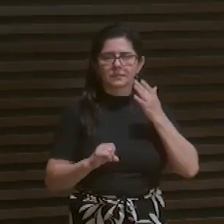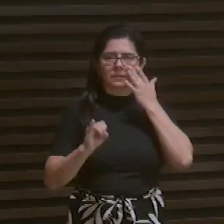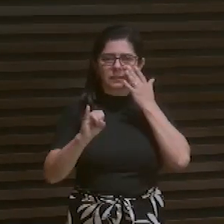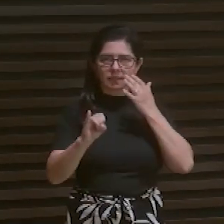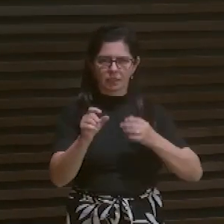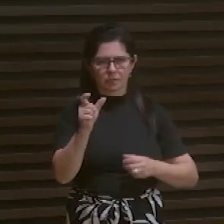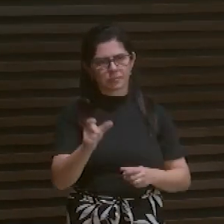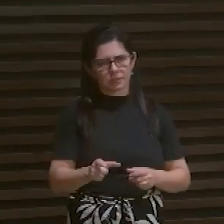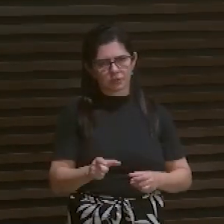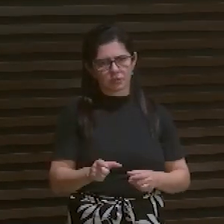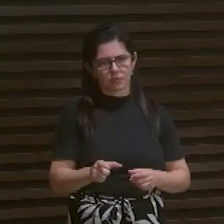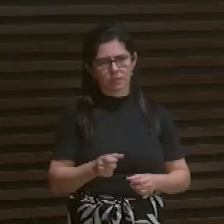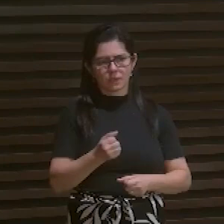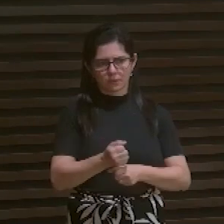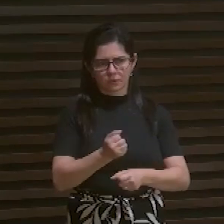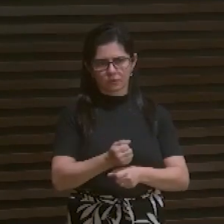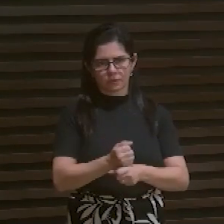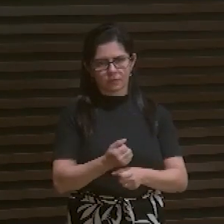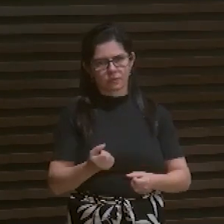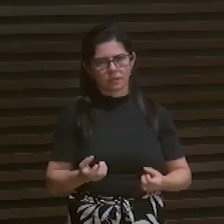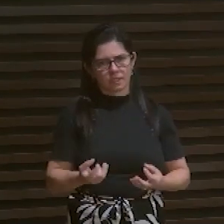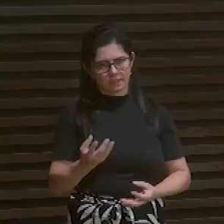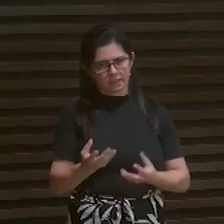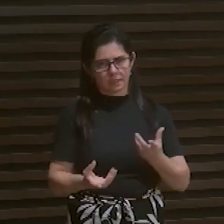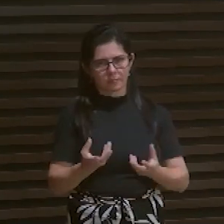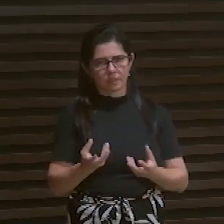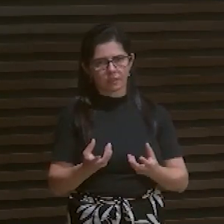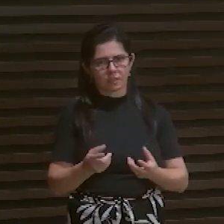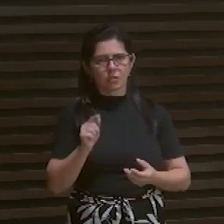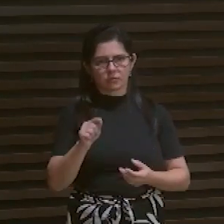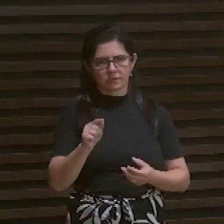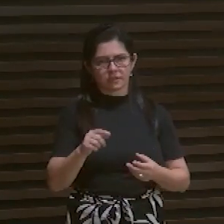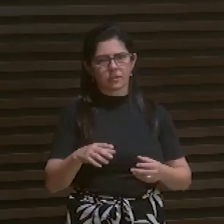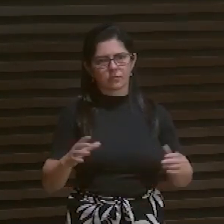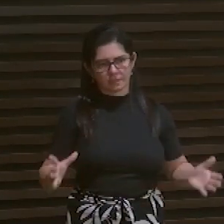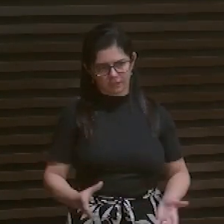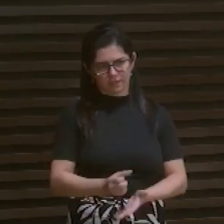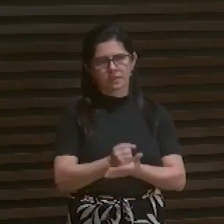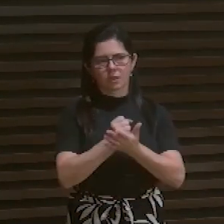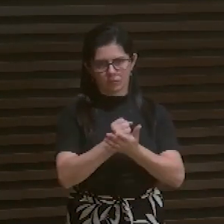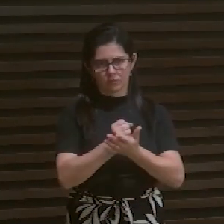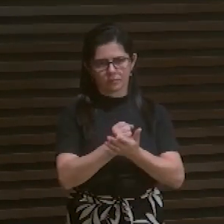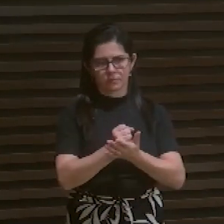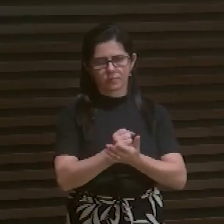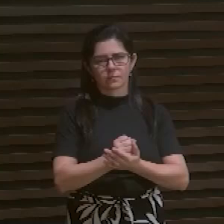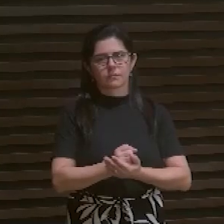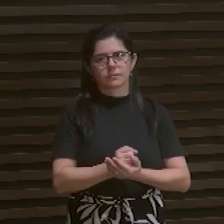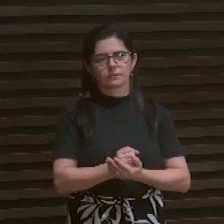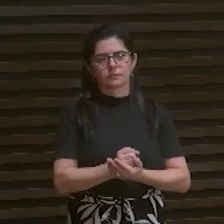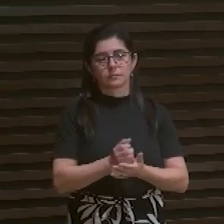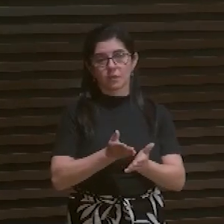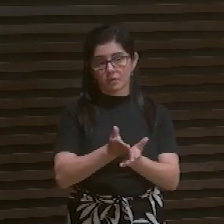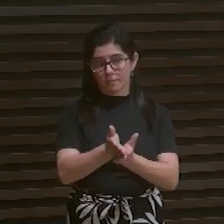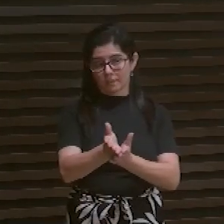construiu se queimar, esse vai sofrer prejuízo, porque você vai ser salvo, você vai passar pelo fogo. Se você